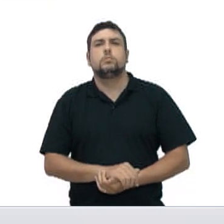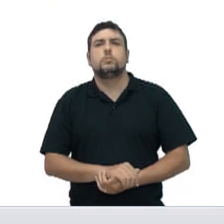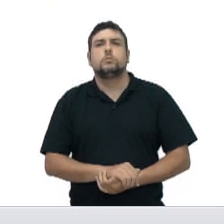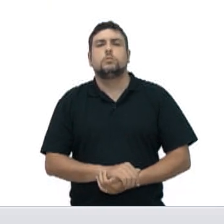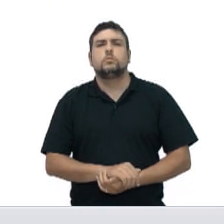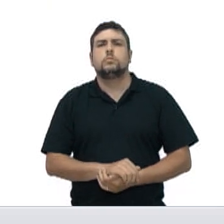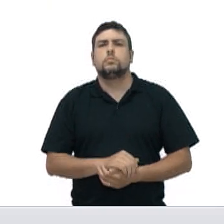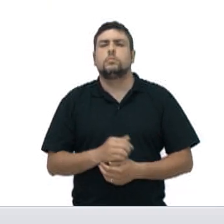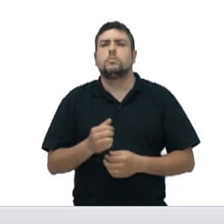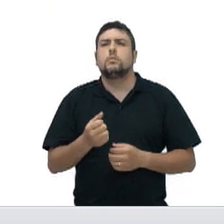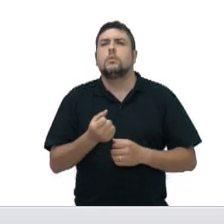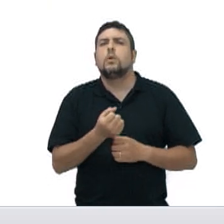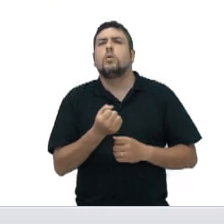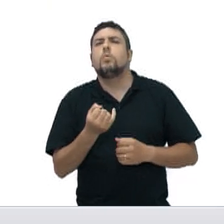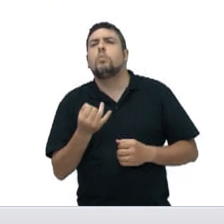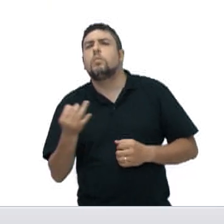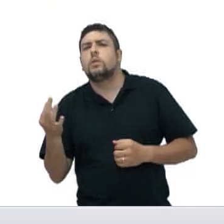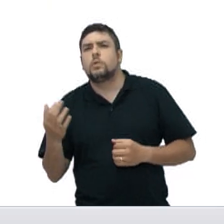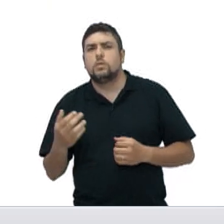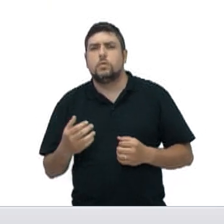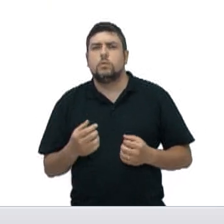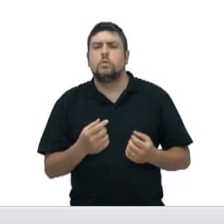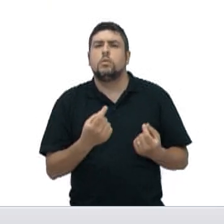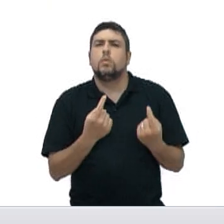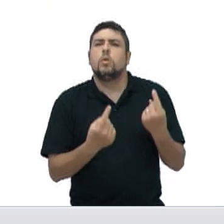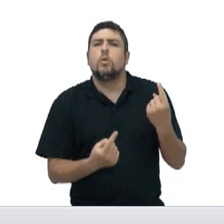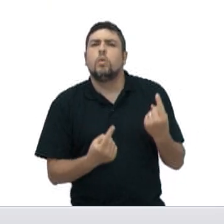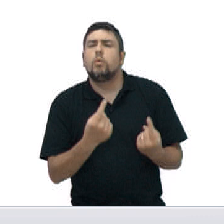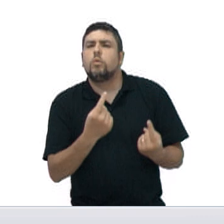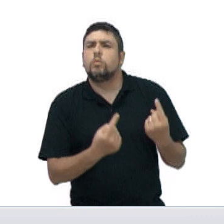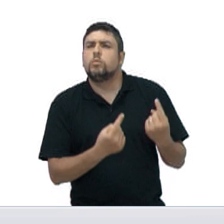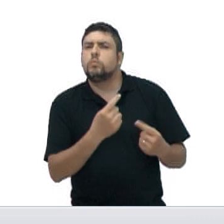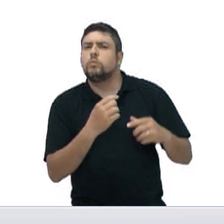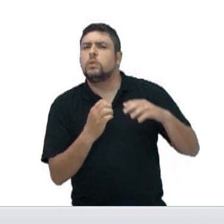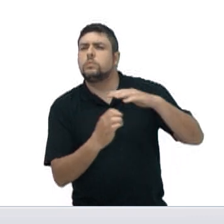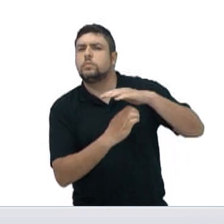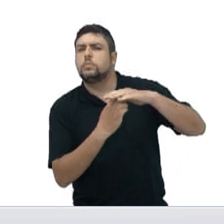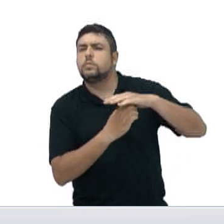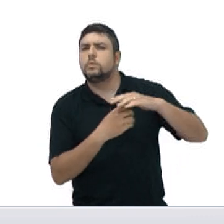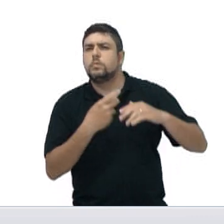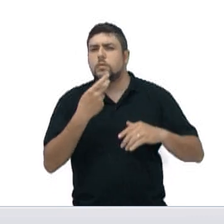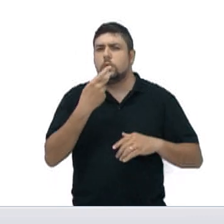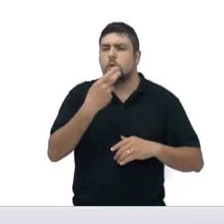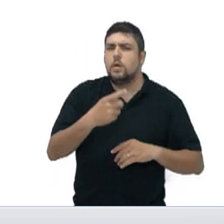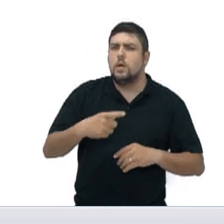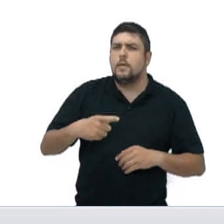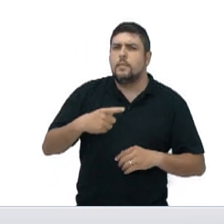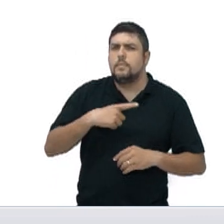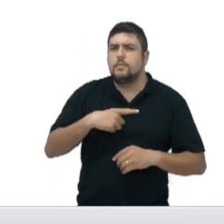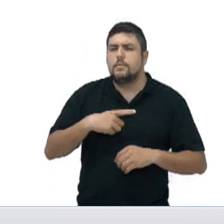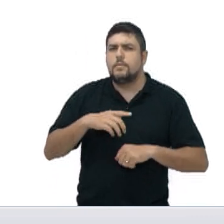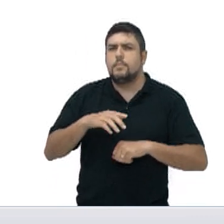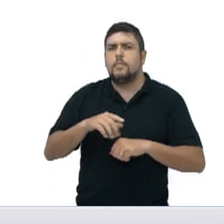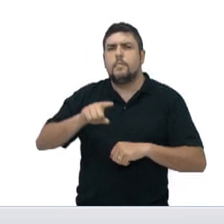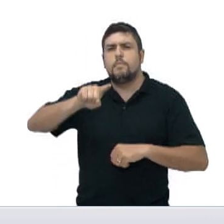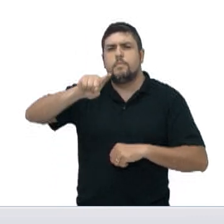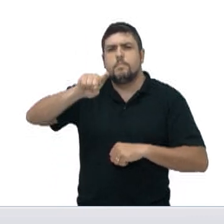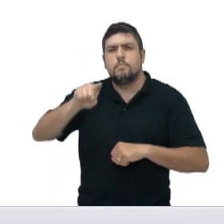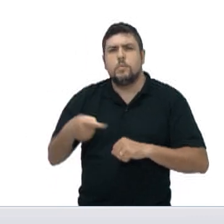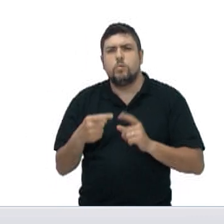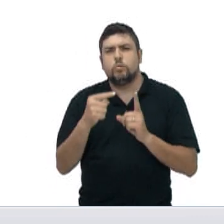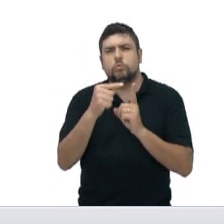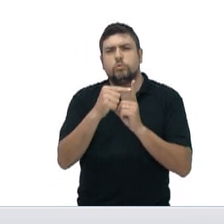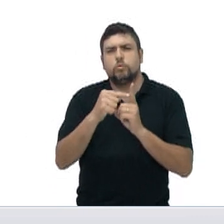Quantas e quais são as entidades que afirmam que há mais de 1000 espécies em risco